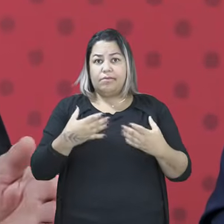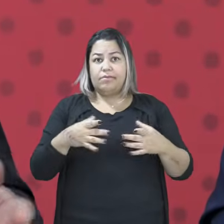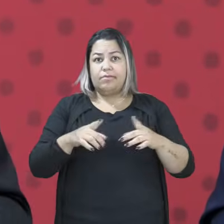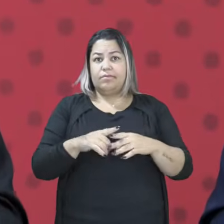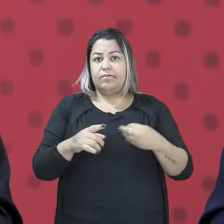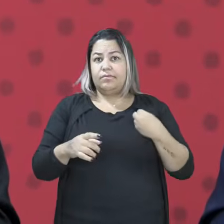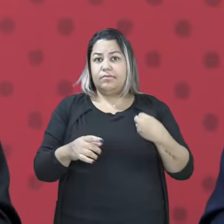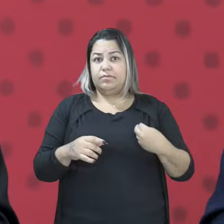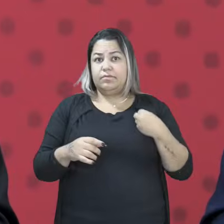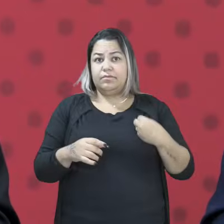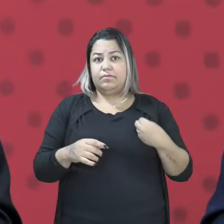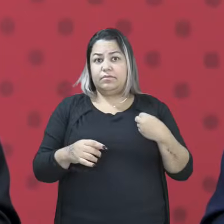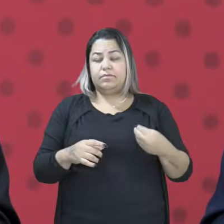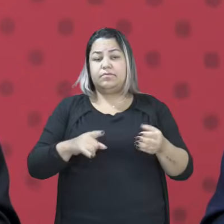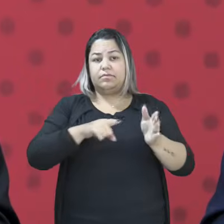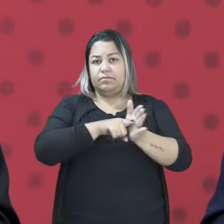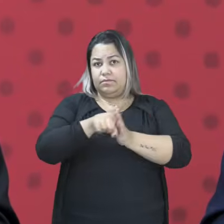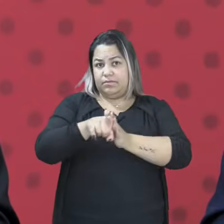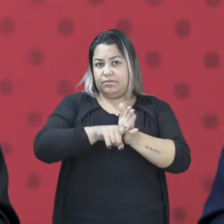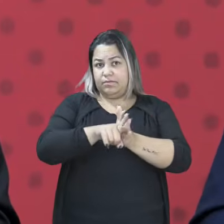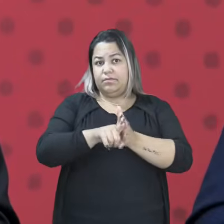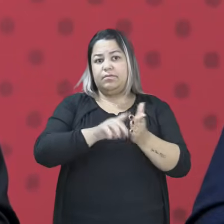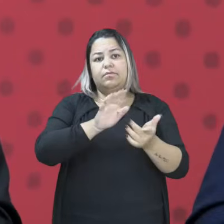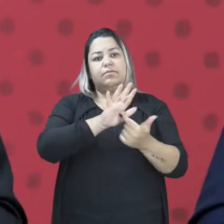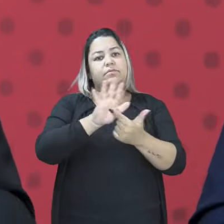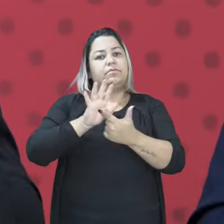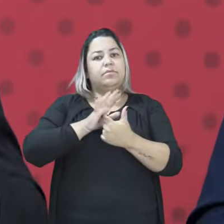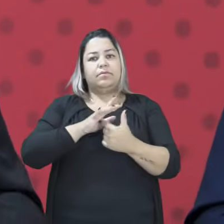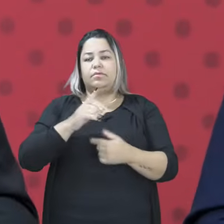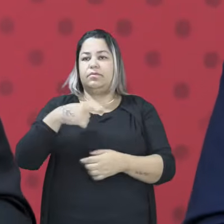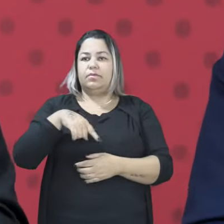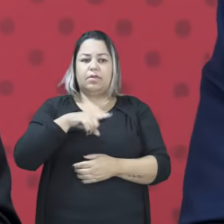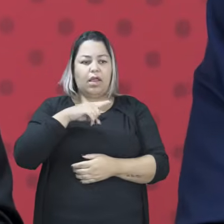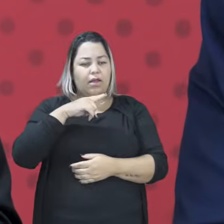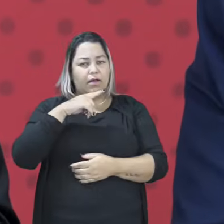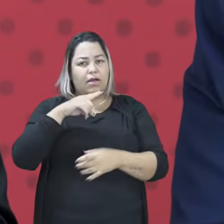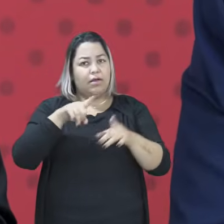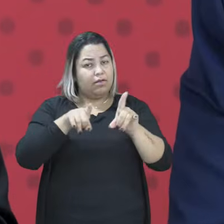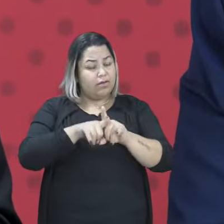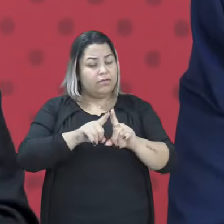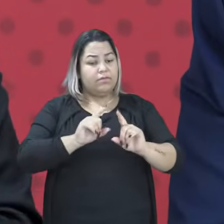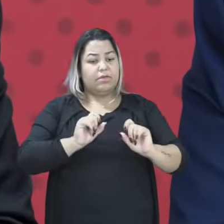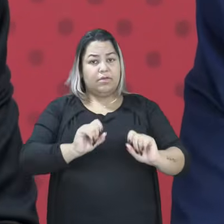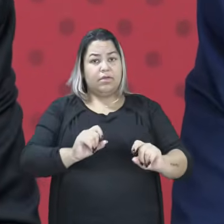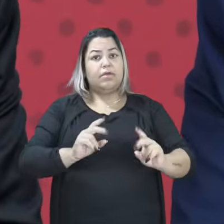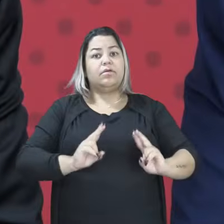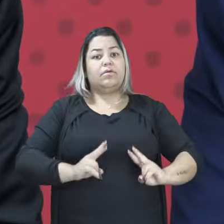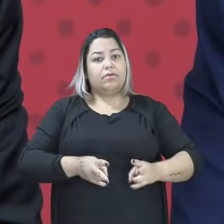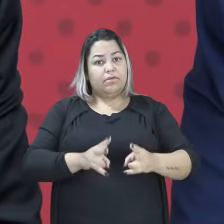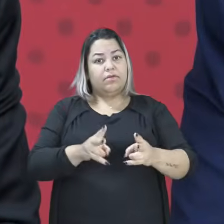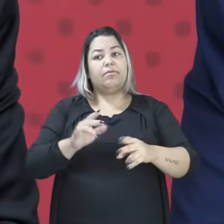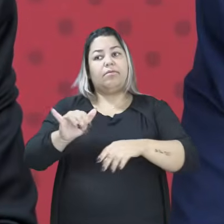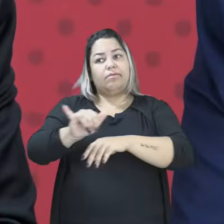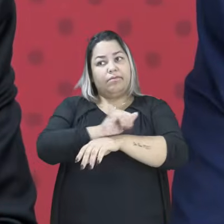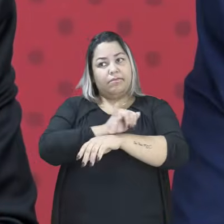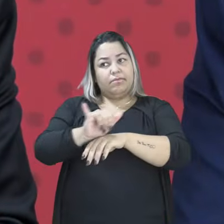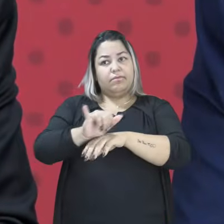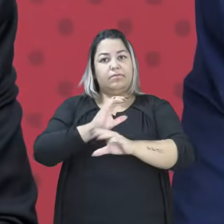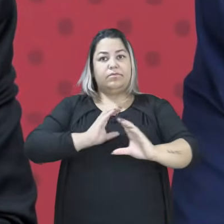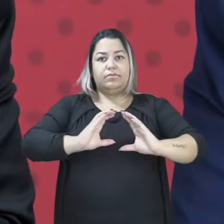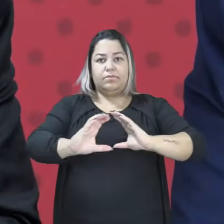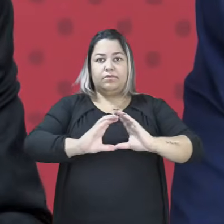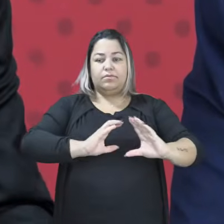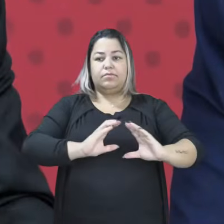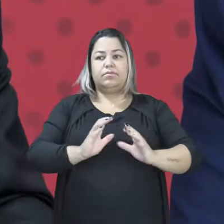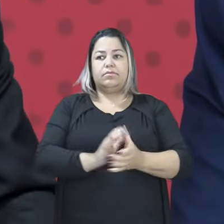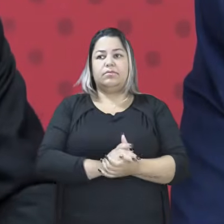As pesquisas estão mostrando isso, mas nós não estamos baixando a cabeça, não. Vamos continuar nessa estratégia também de comunicação. Eu queria